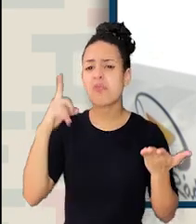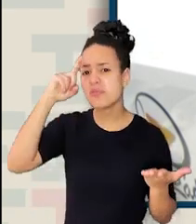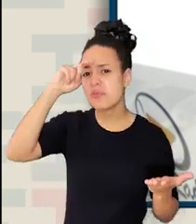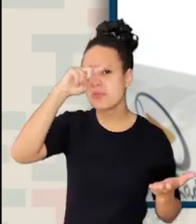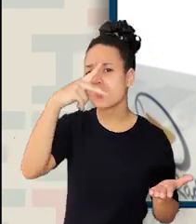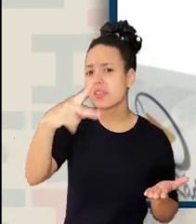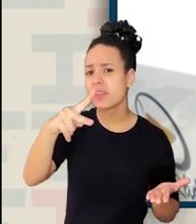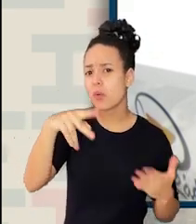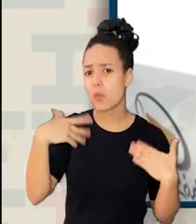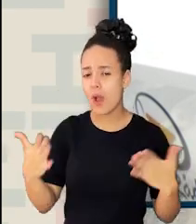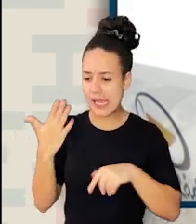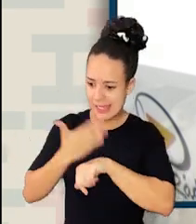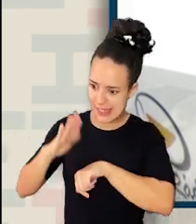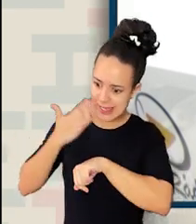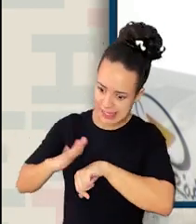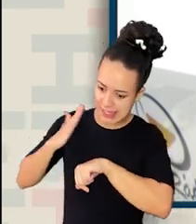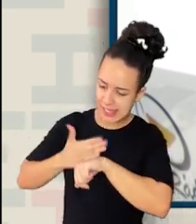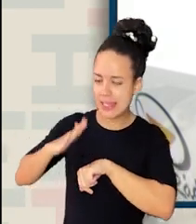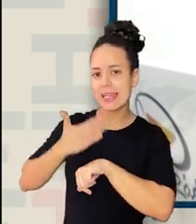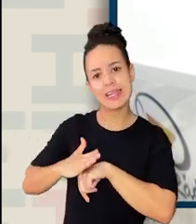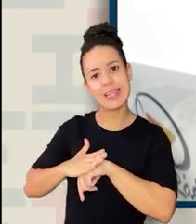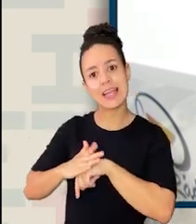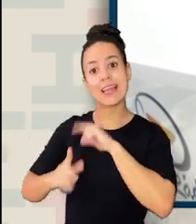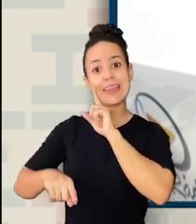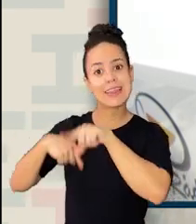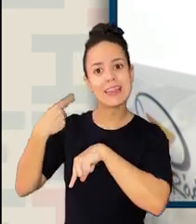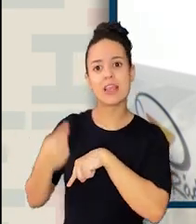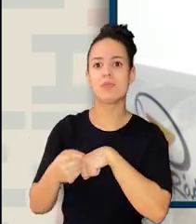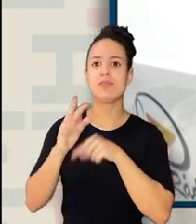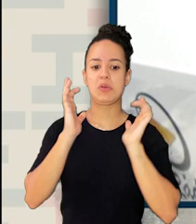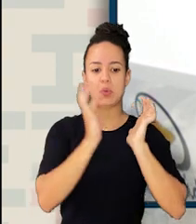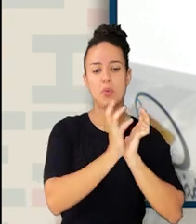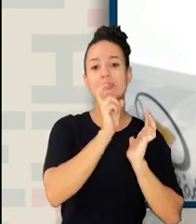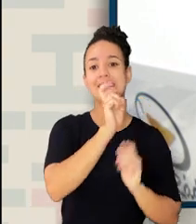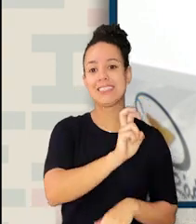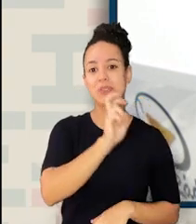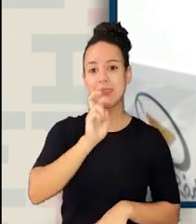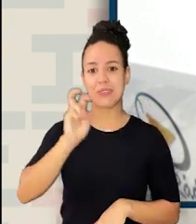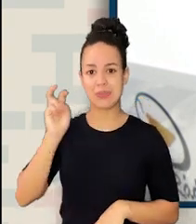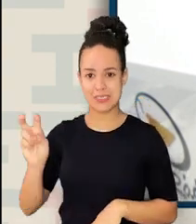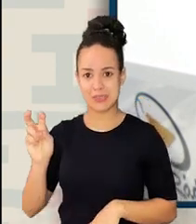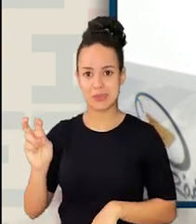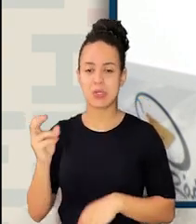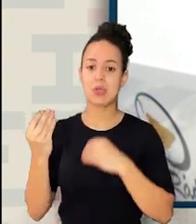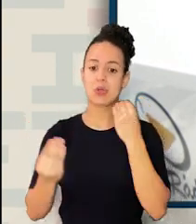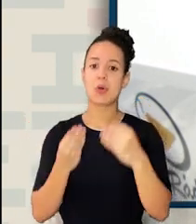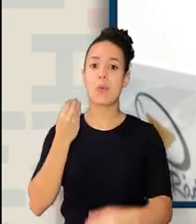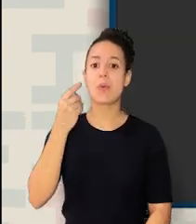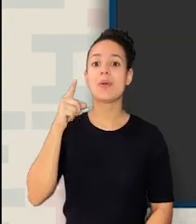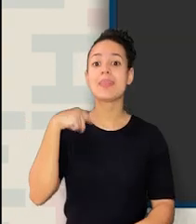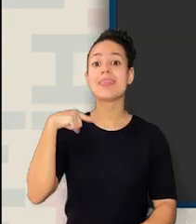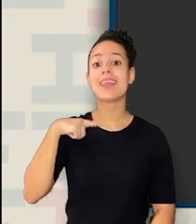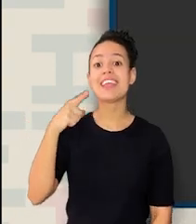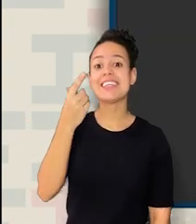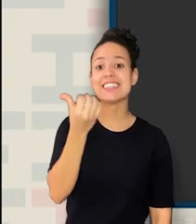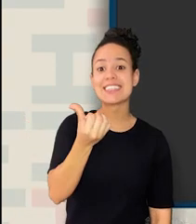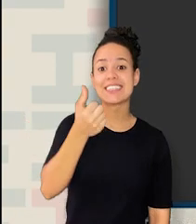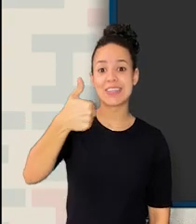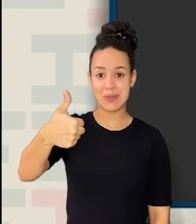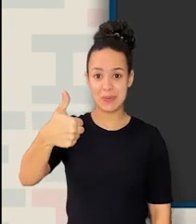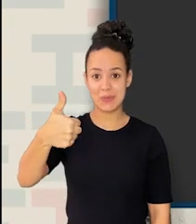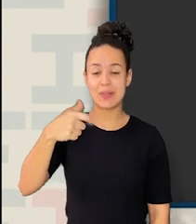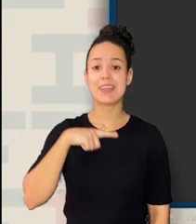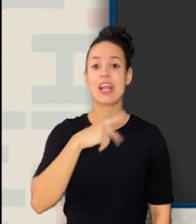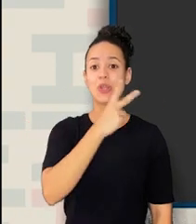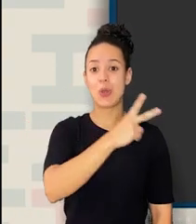dificuldade, trabalhar bastante ela, e depois você vai em grupos de 5, como no 61. Ele está de